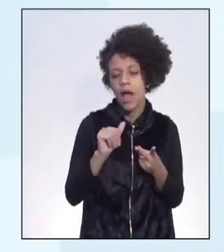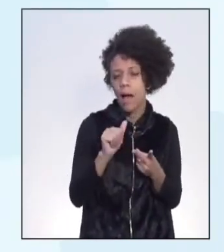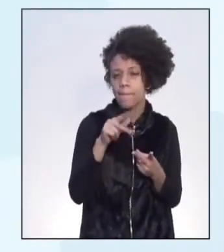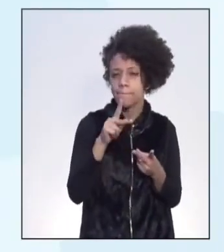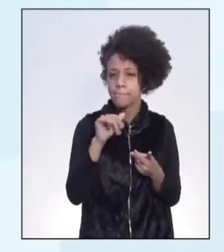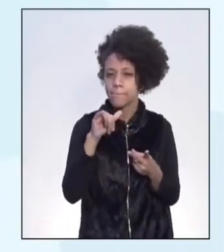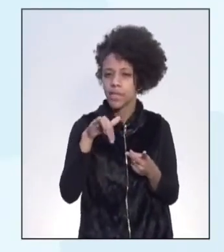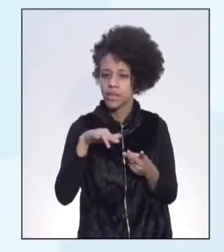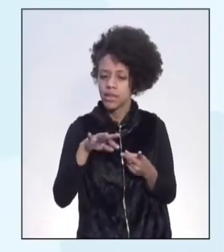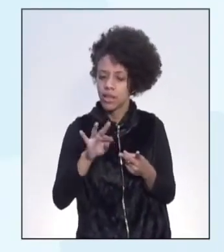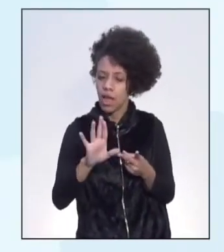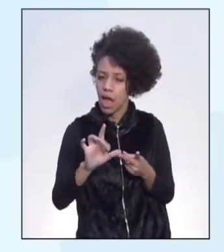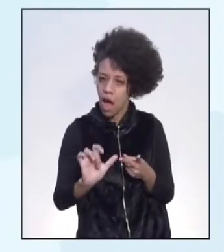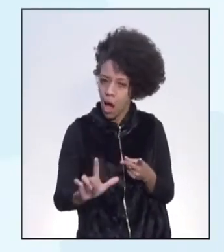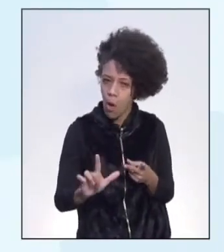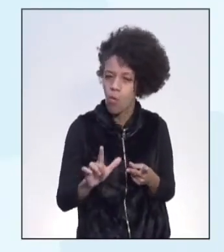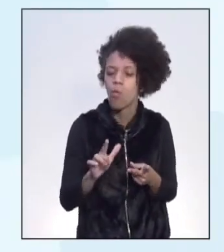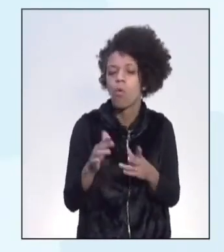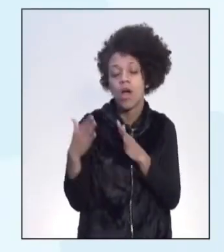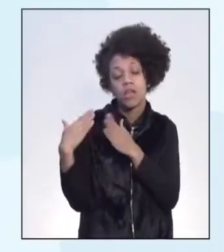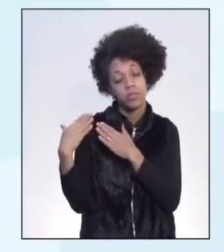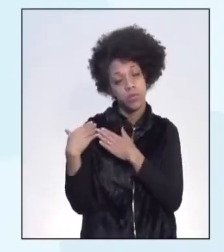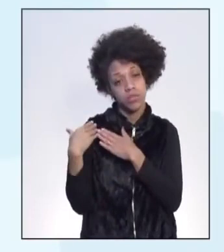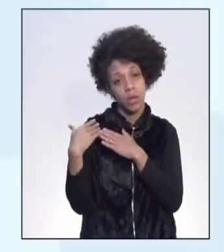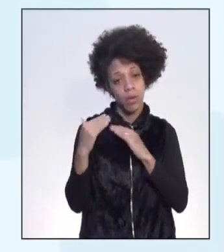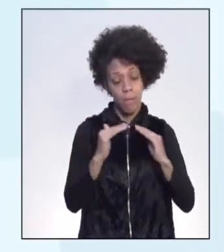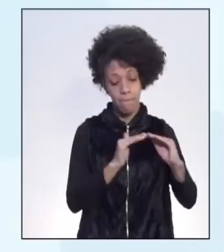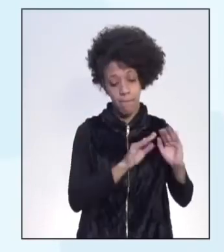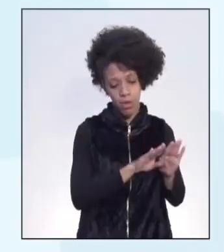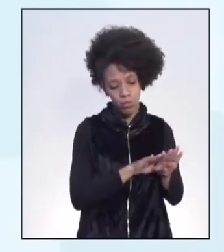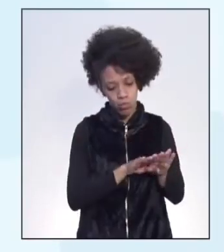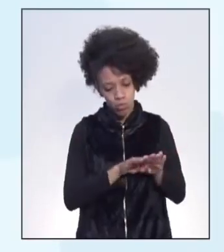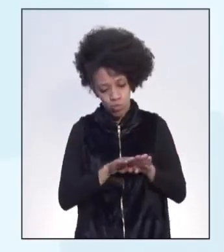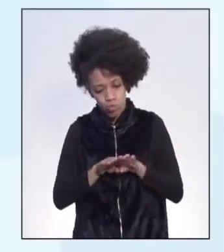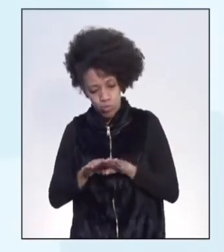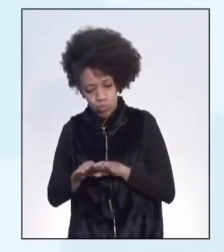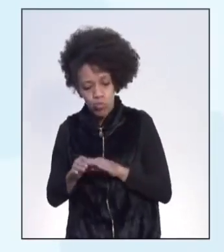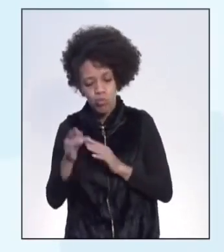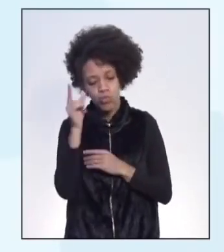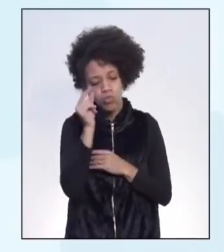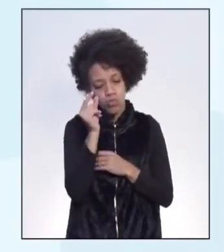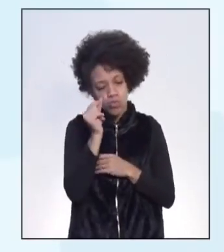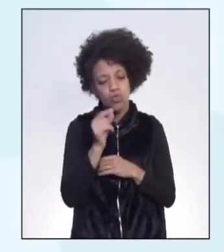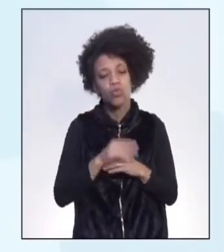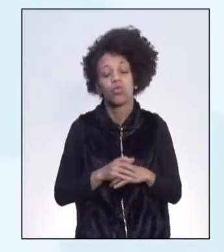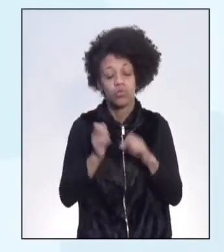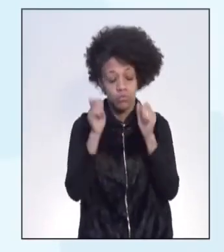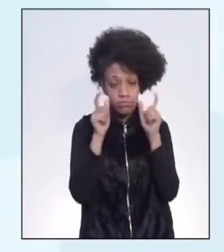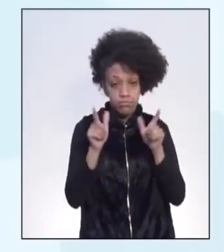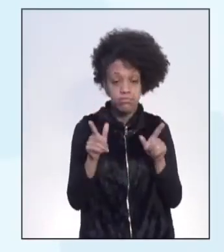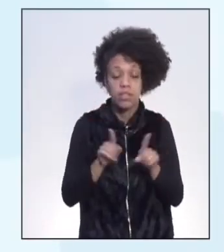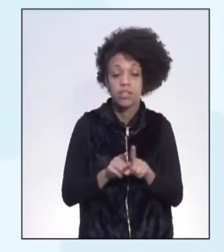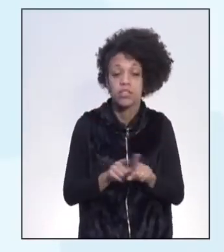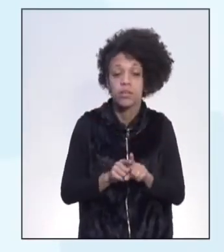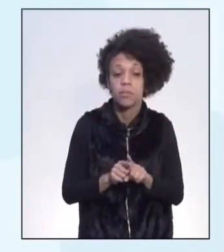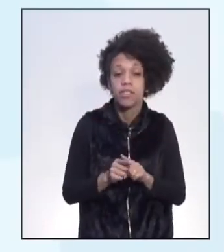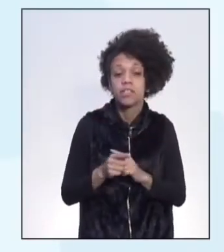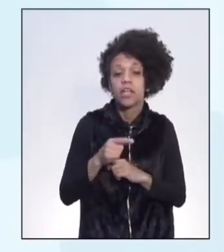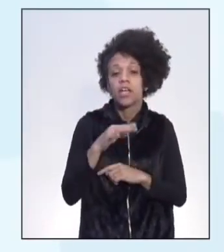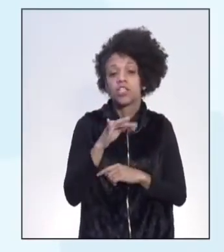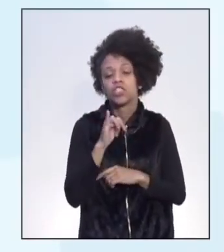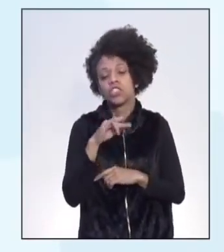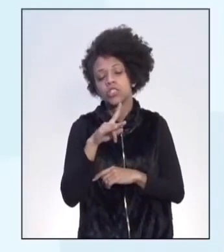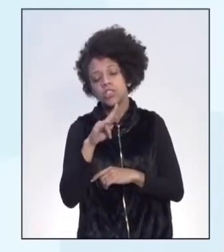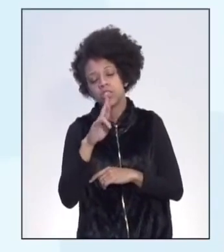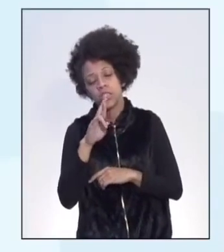né? Responsável lá para o nosso equilíbrio de sono e vigília, né? Aí falei aqui da tireoide, que está